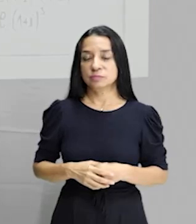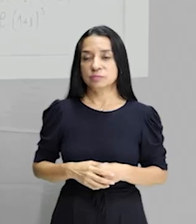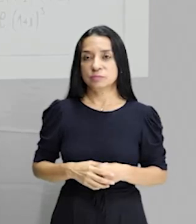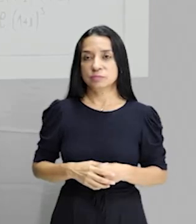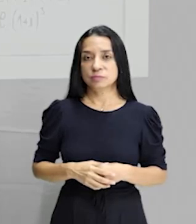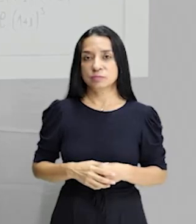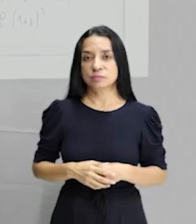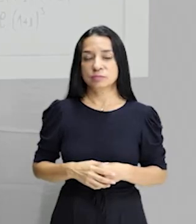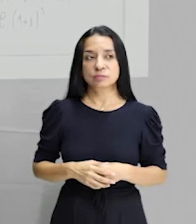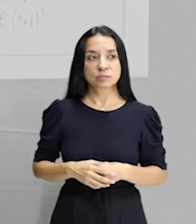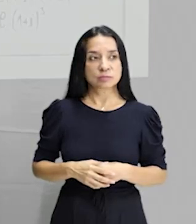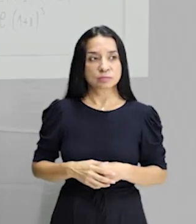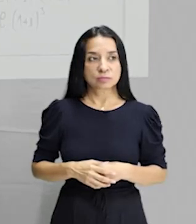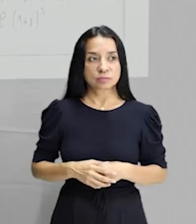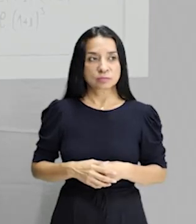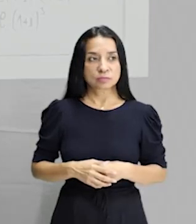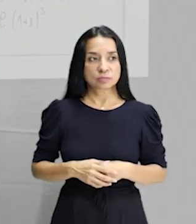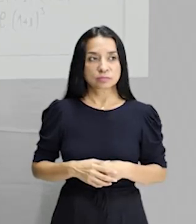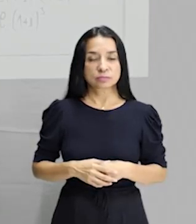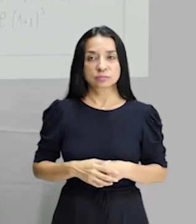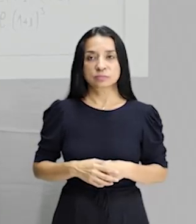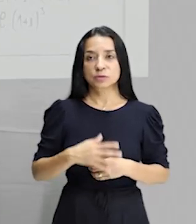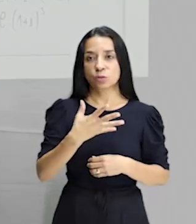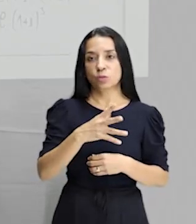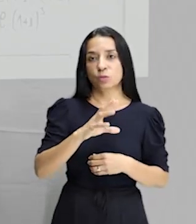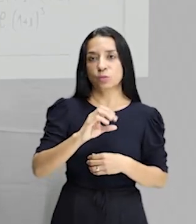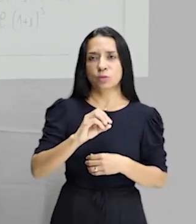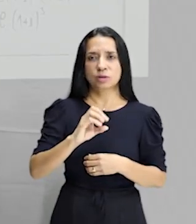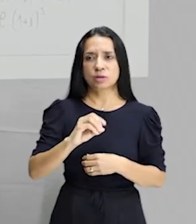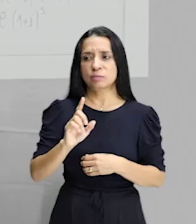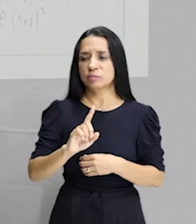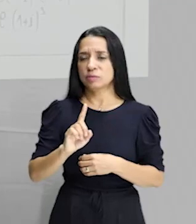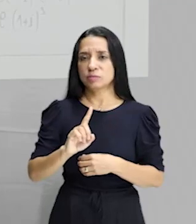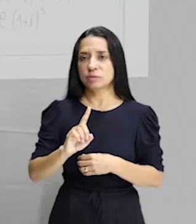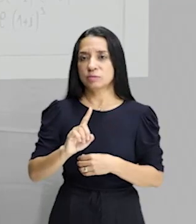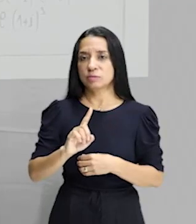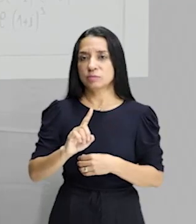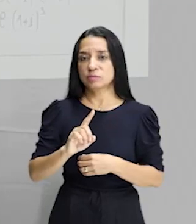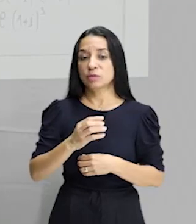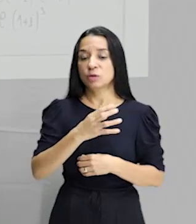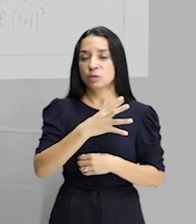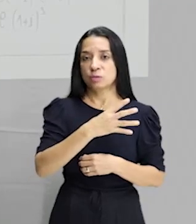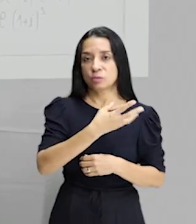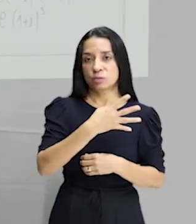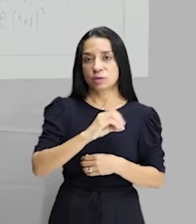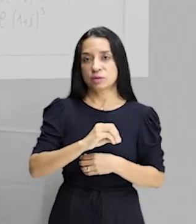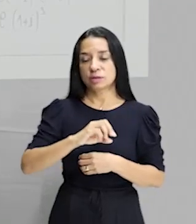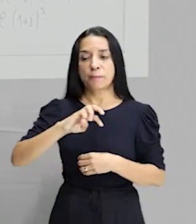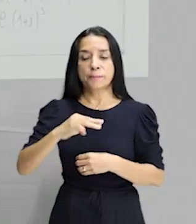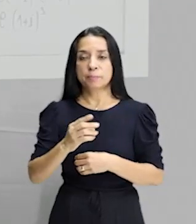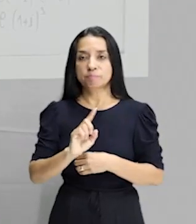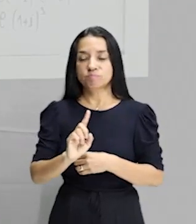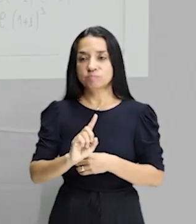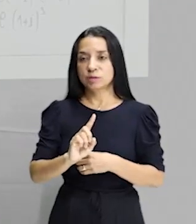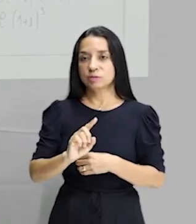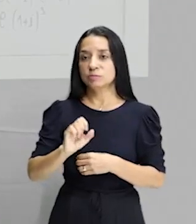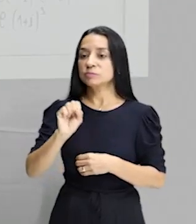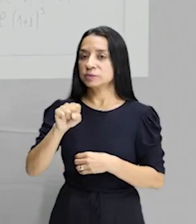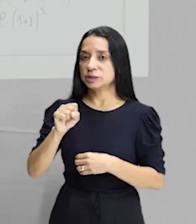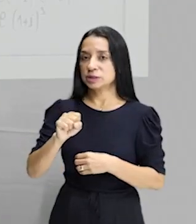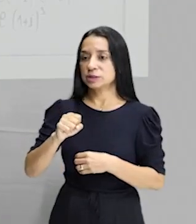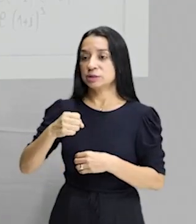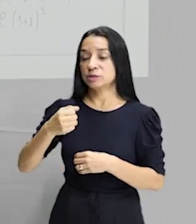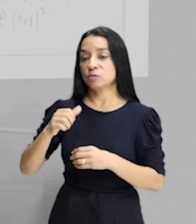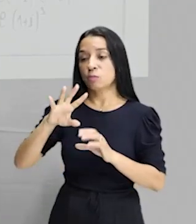em cima de 40 mil mas sim no montante tá então esse valor aqui